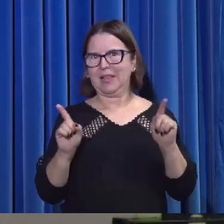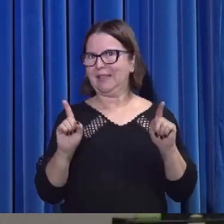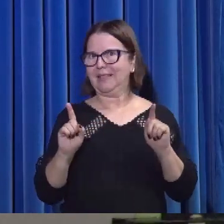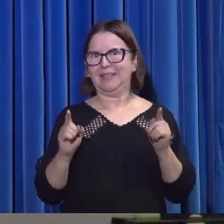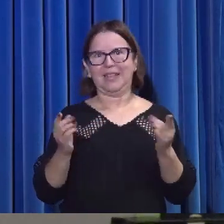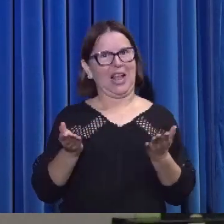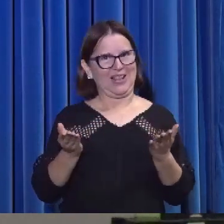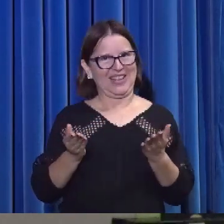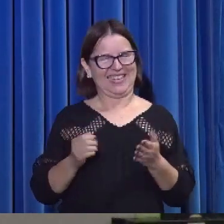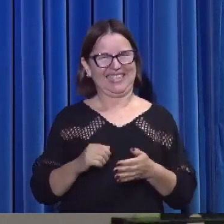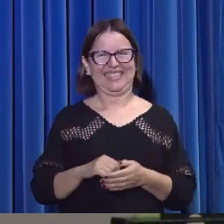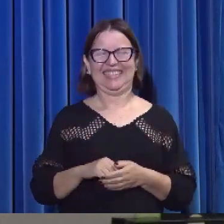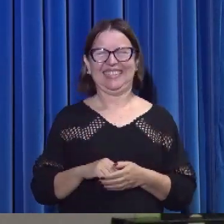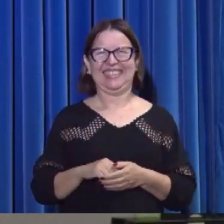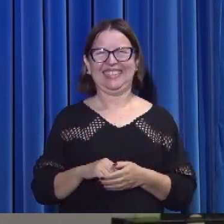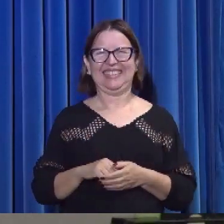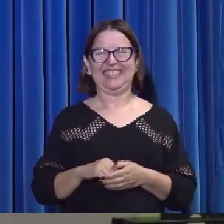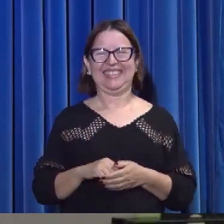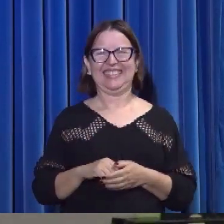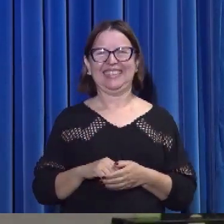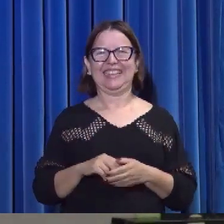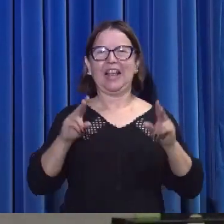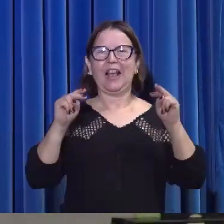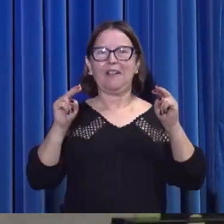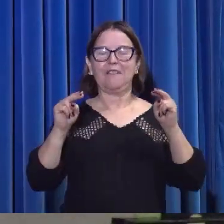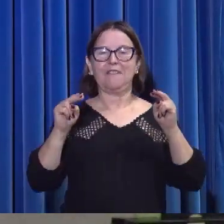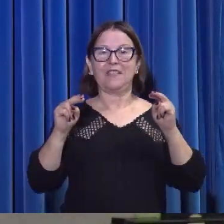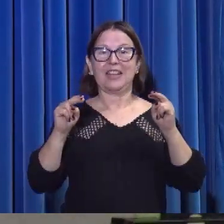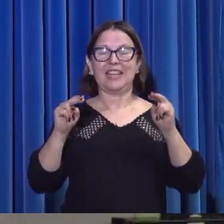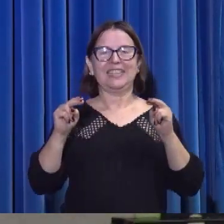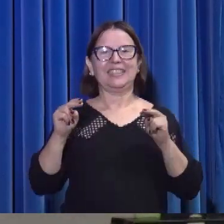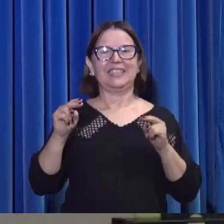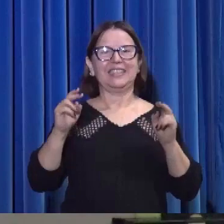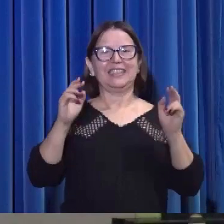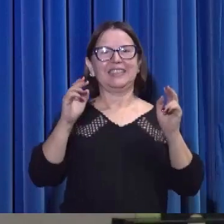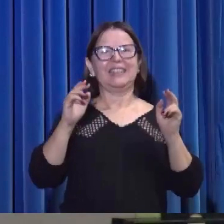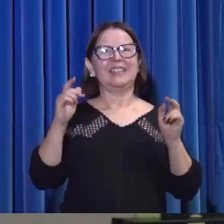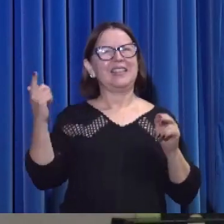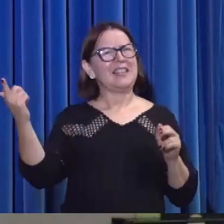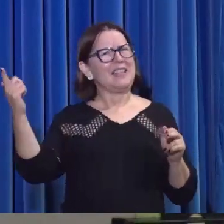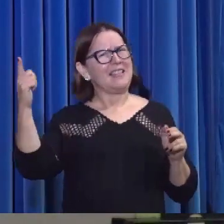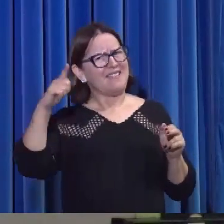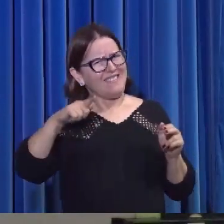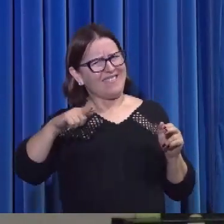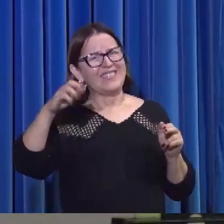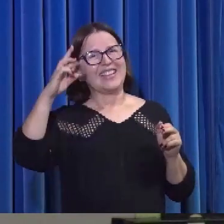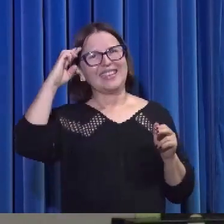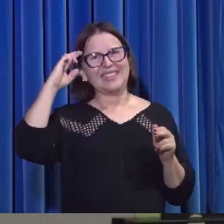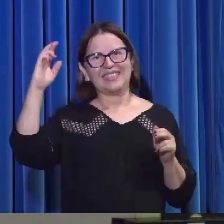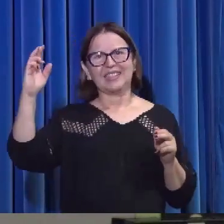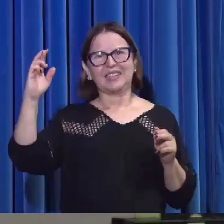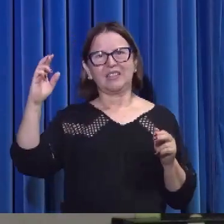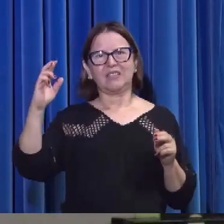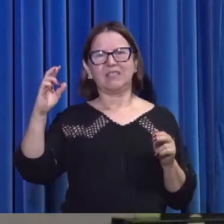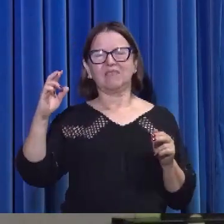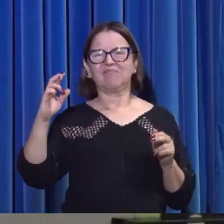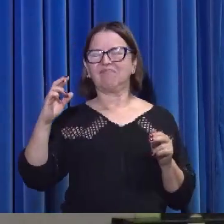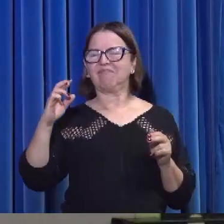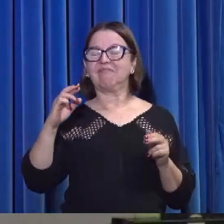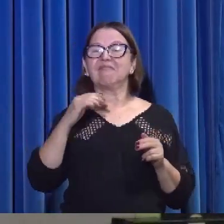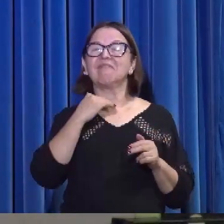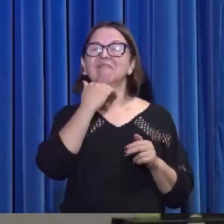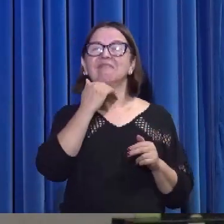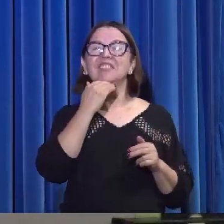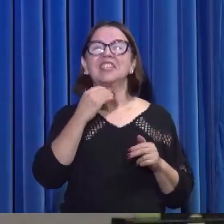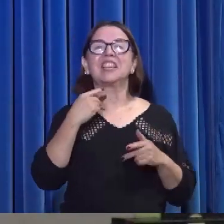A expressão Maranata sumiu da igreja há anos. Os cristãos,